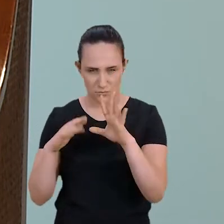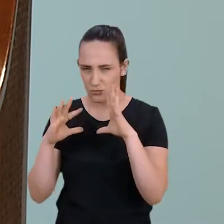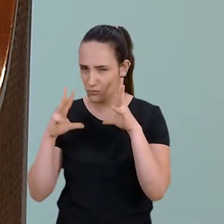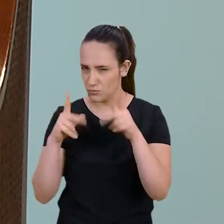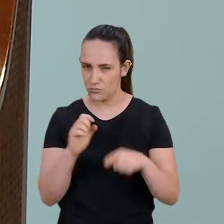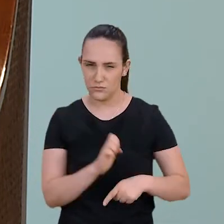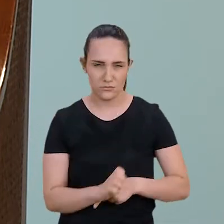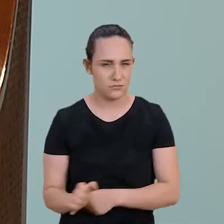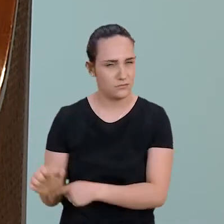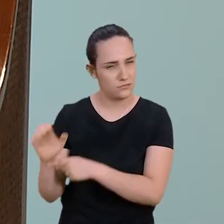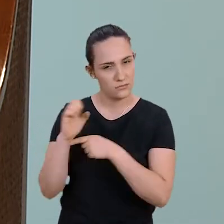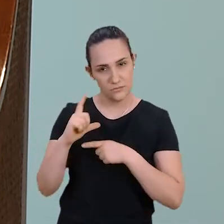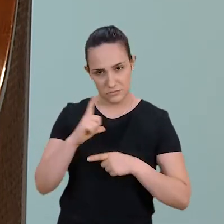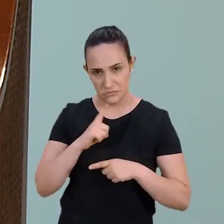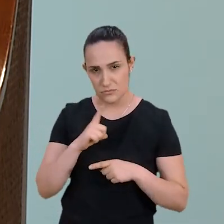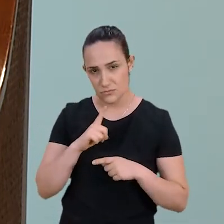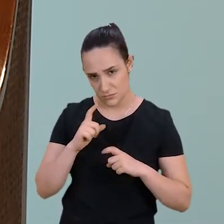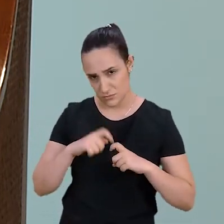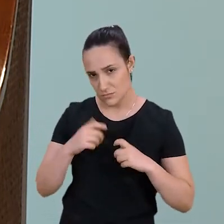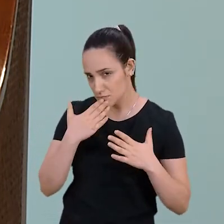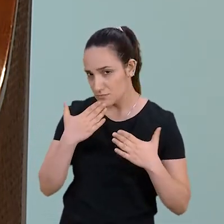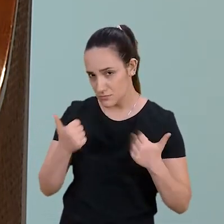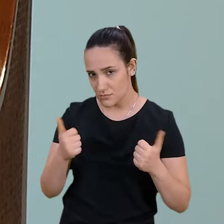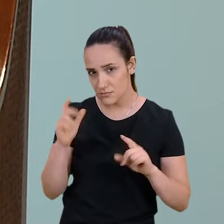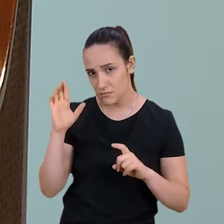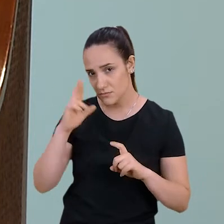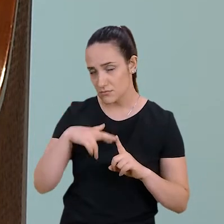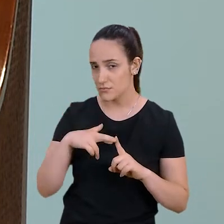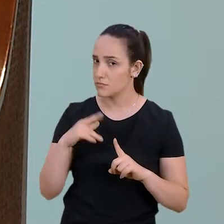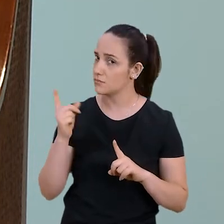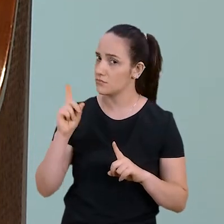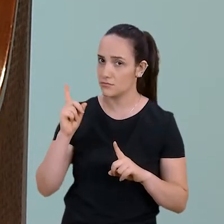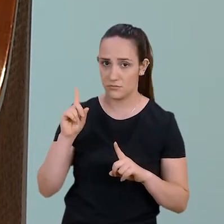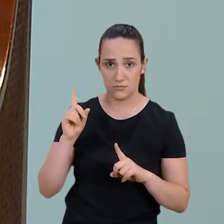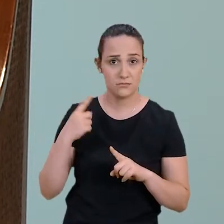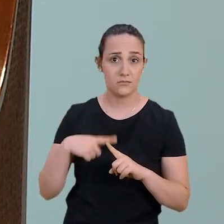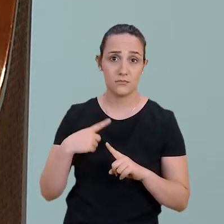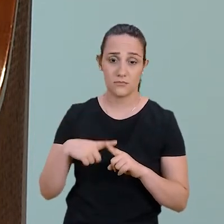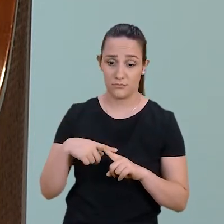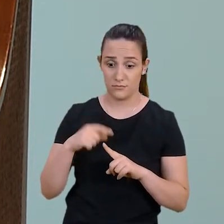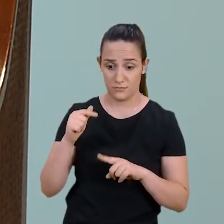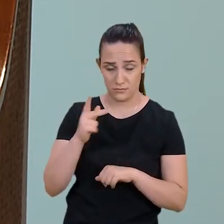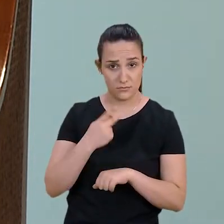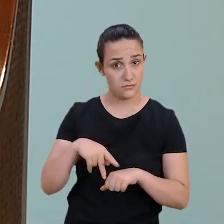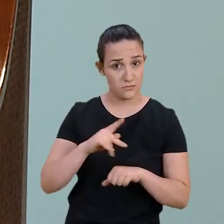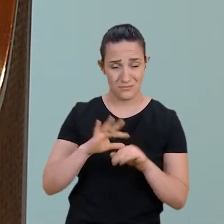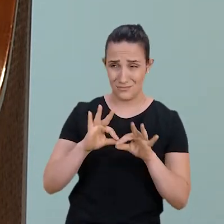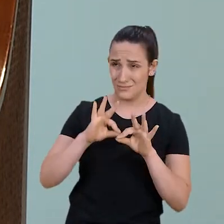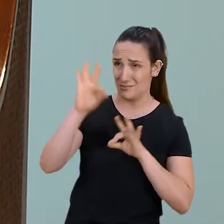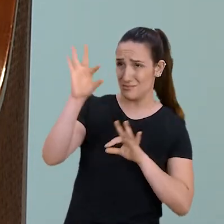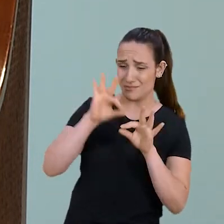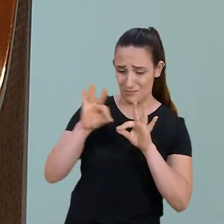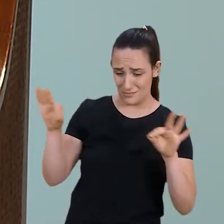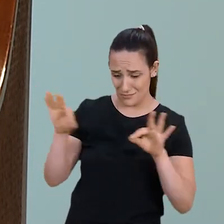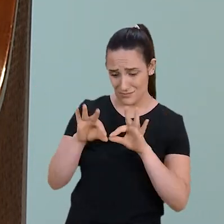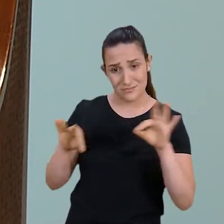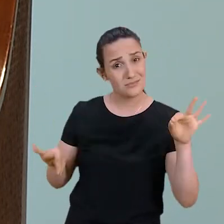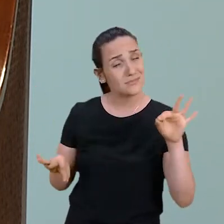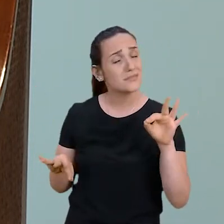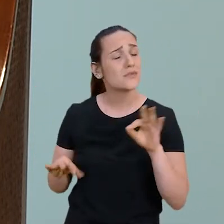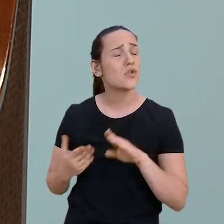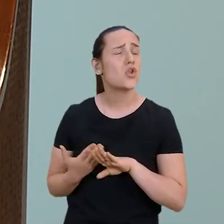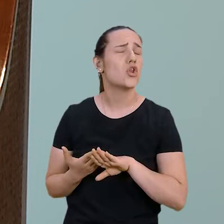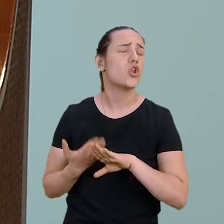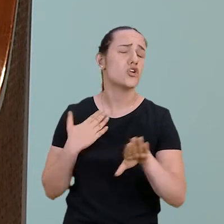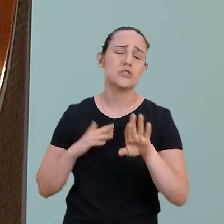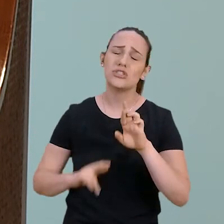no Brasil, a gente tem que entender que a gente vive num país de dimensões continentais, né? E que as diferenças entre as regiões do